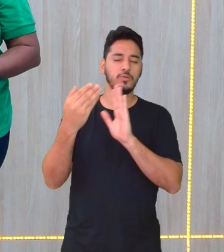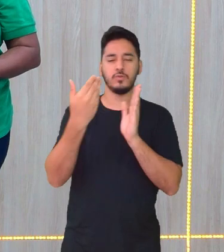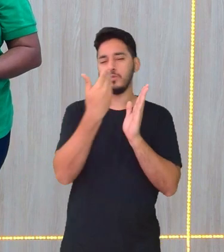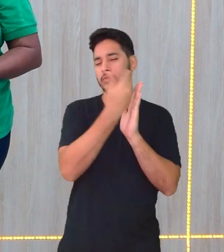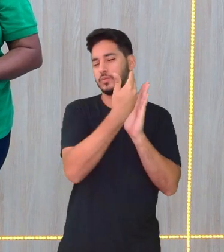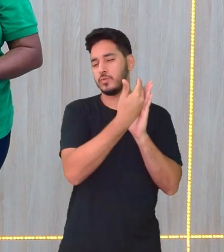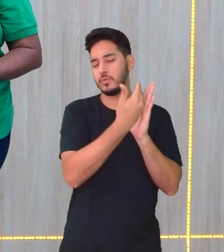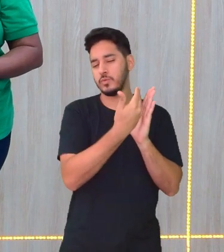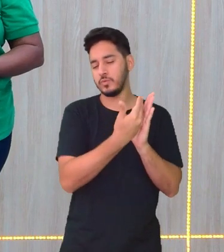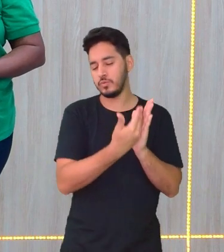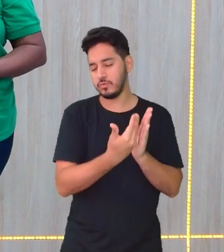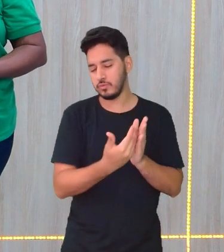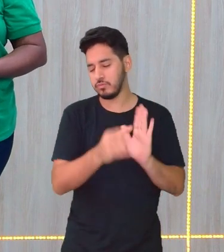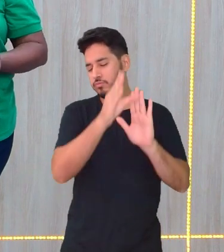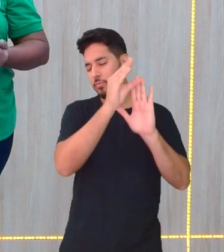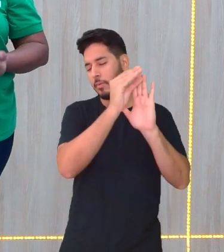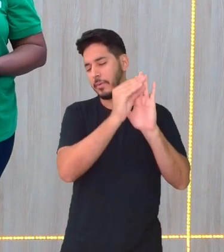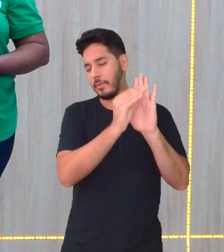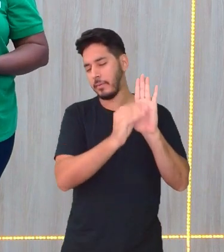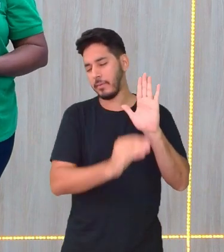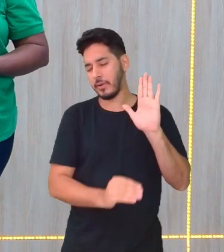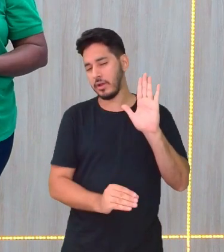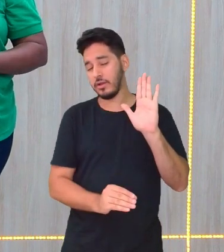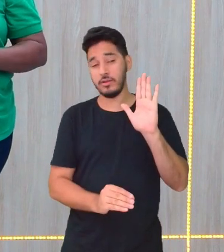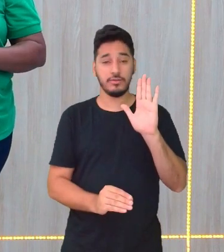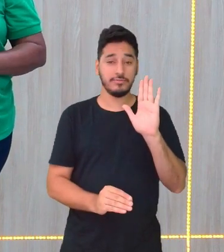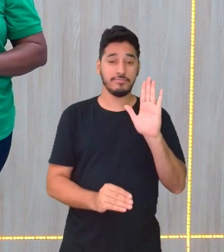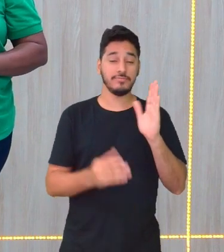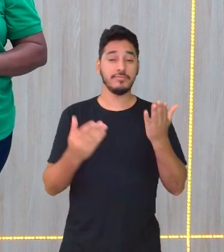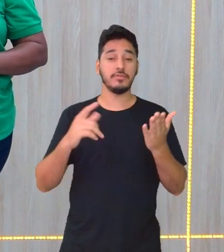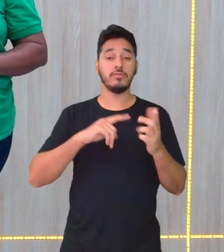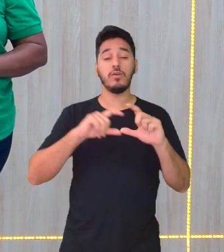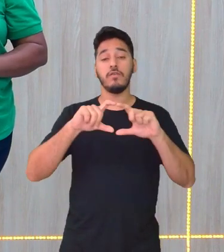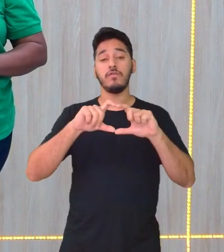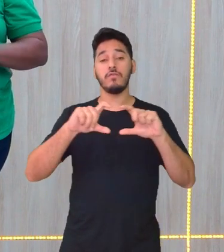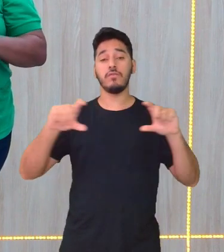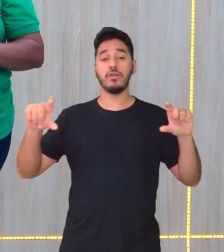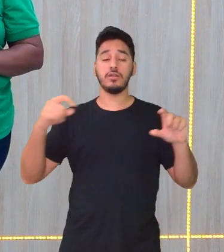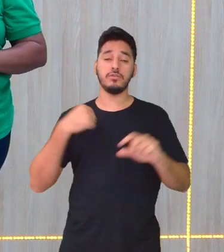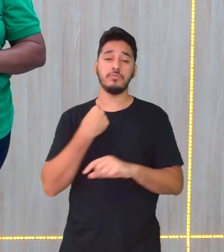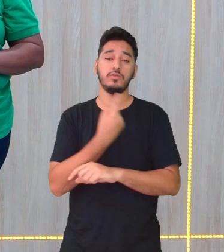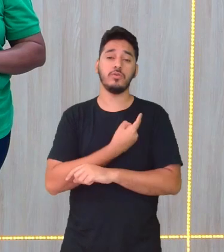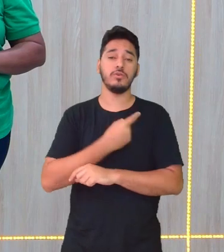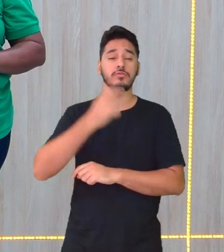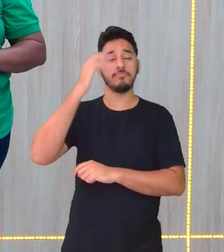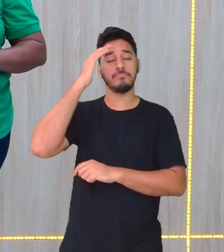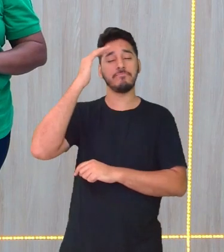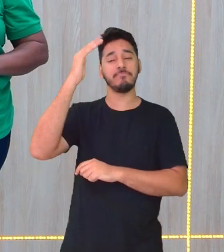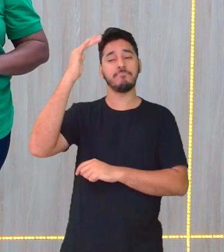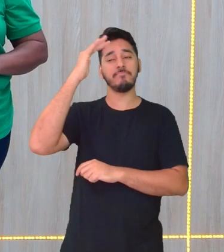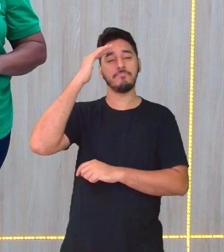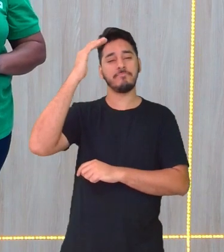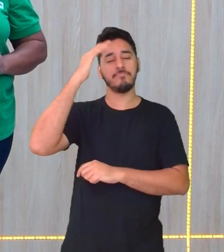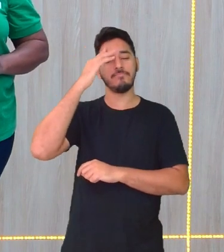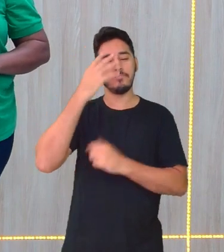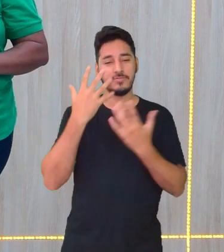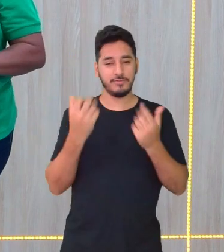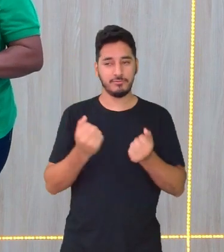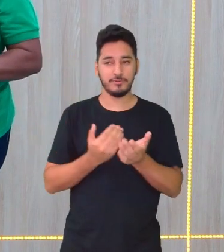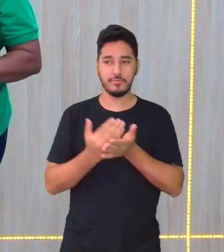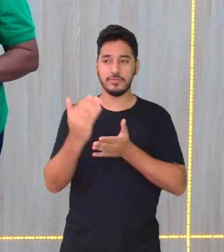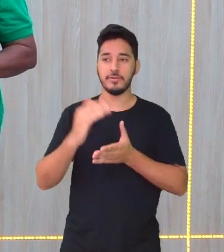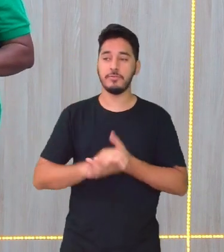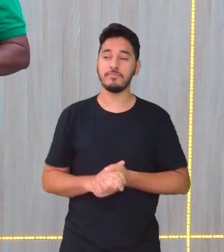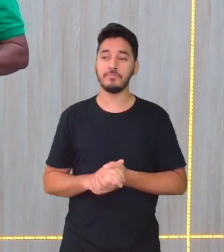conteúdos interessantes de ciência, eu trouxe aqui uma frase para a gente refletir. Então vamos começar com